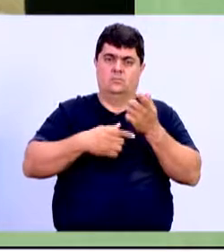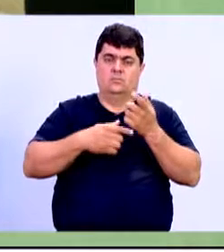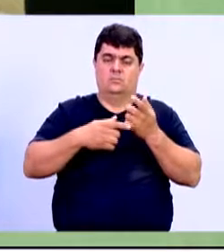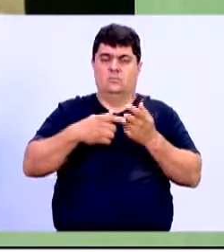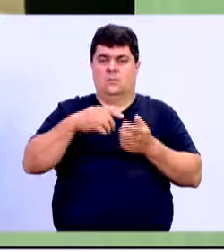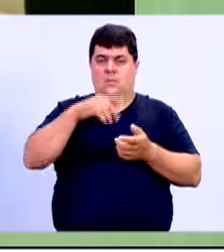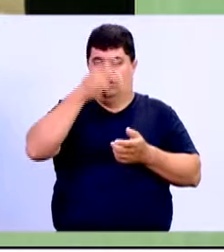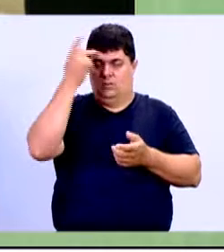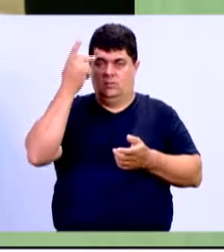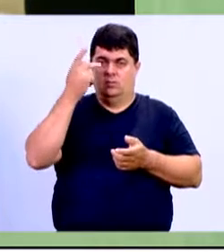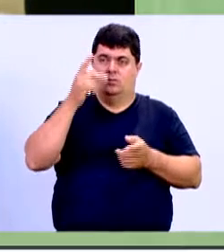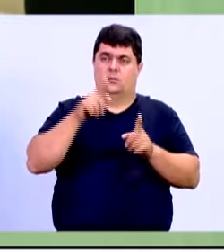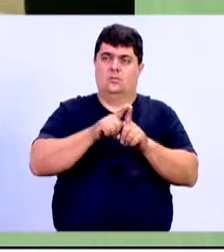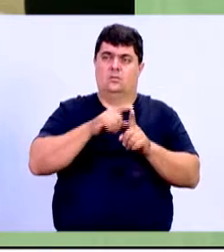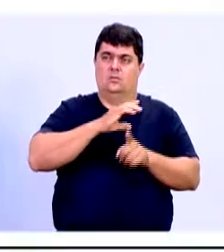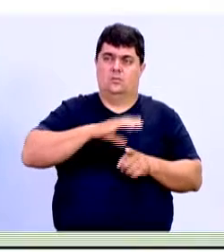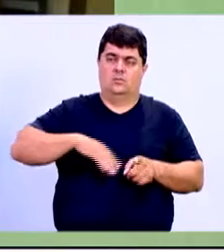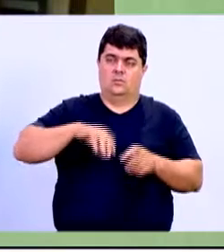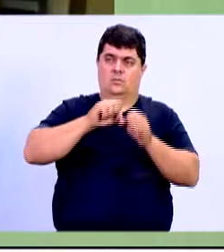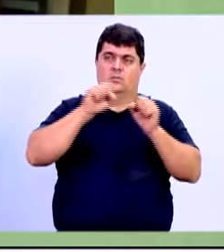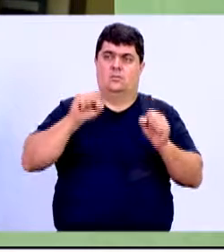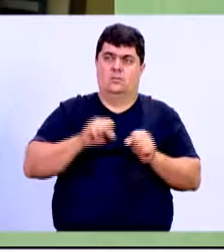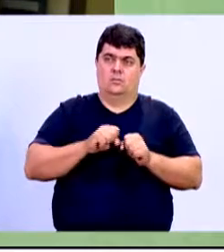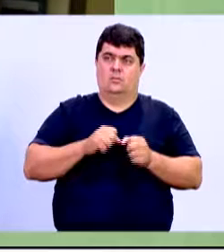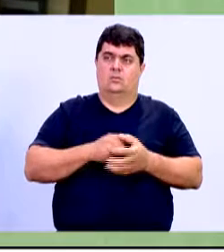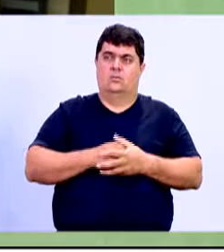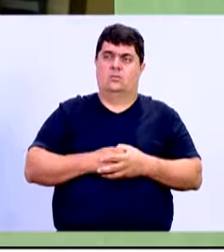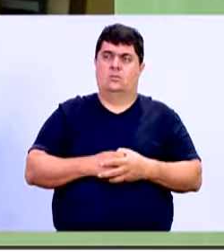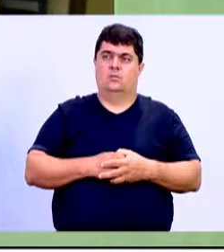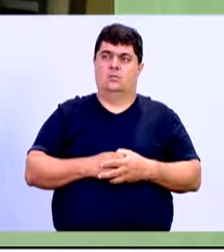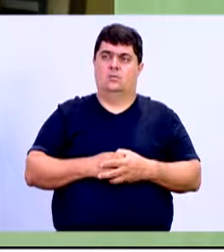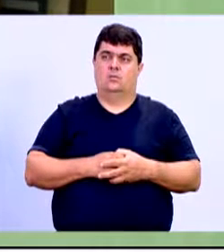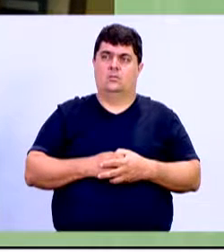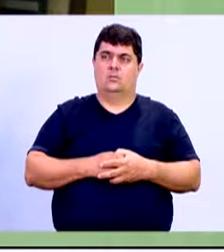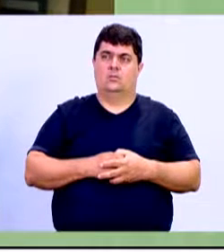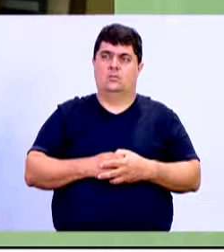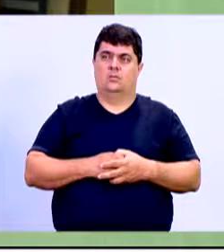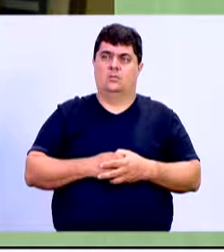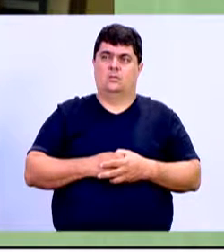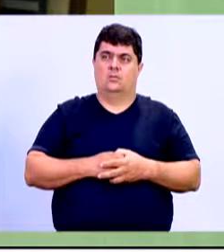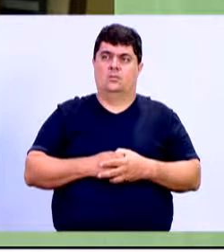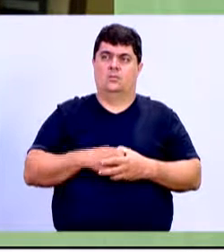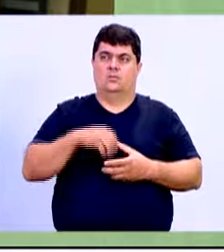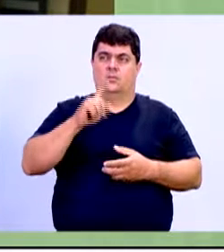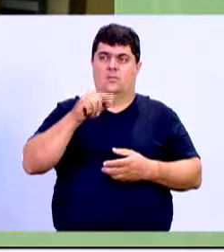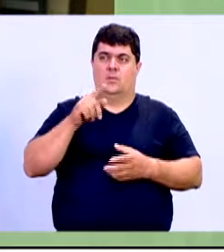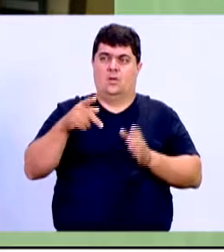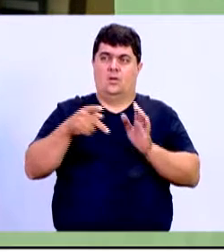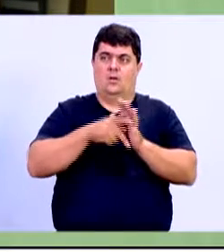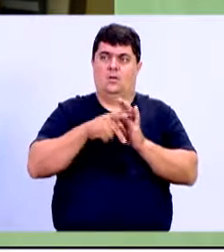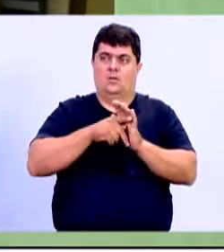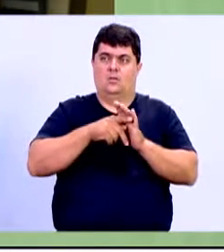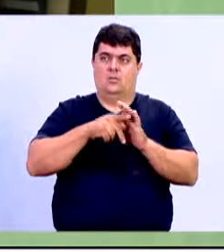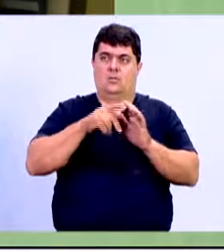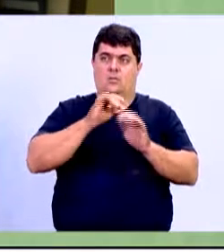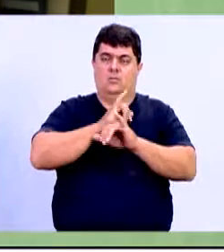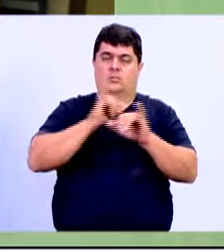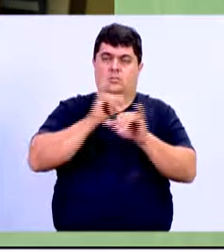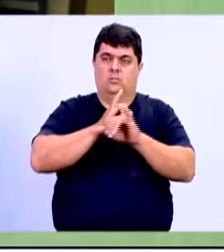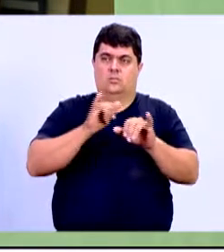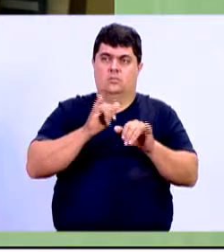e a coordenadora aí de Sistema de Informação. Essa aqui, então, é a divisão de informação,